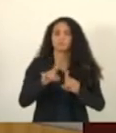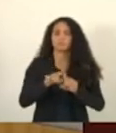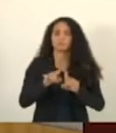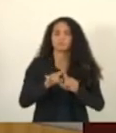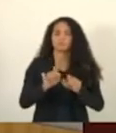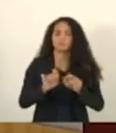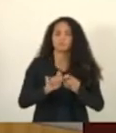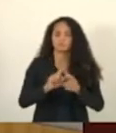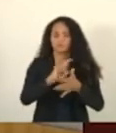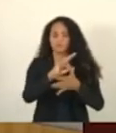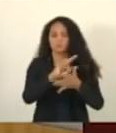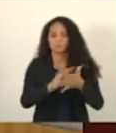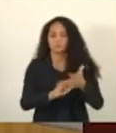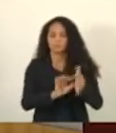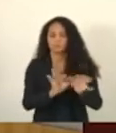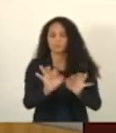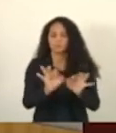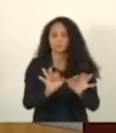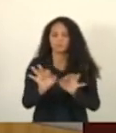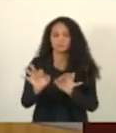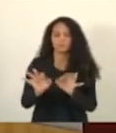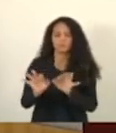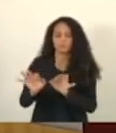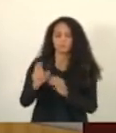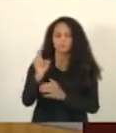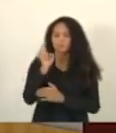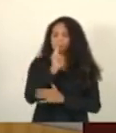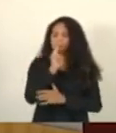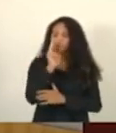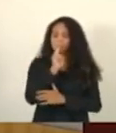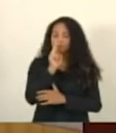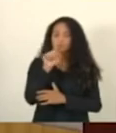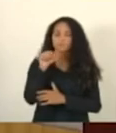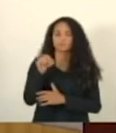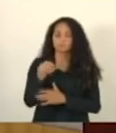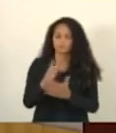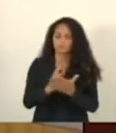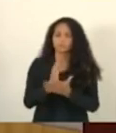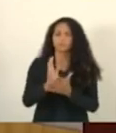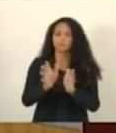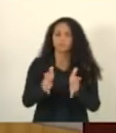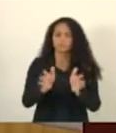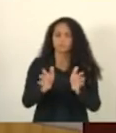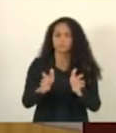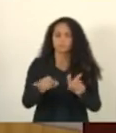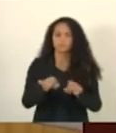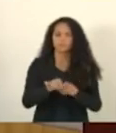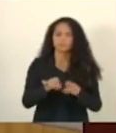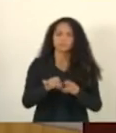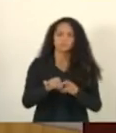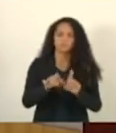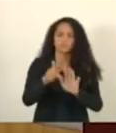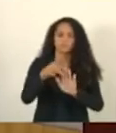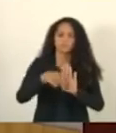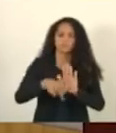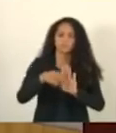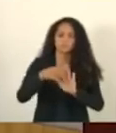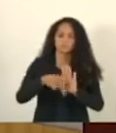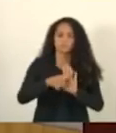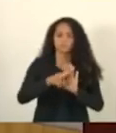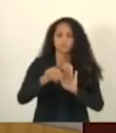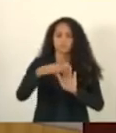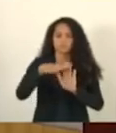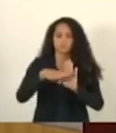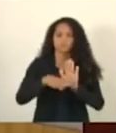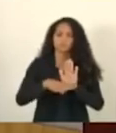foi feito um requerimento de tramitação em regime de urgência. O requerimento foi aprovado e, sendo assim, o projeto deve entrar na ordem